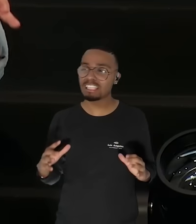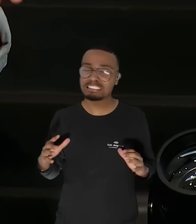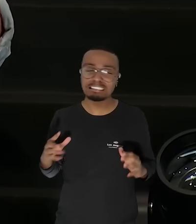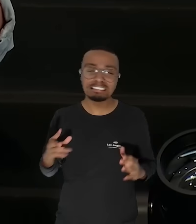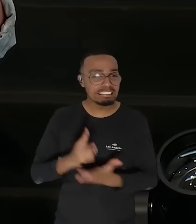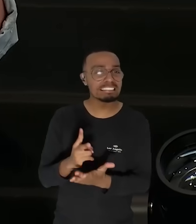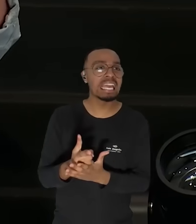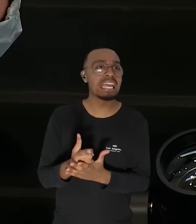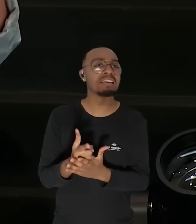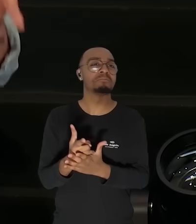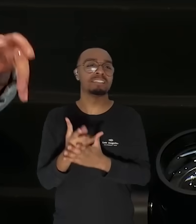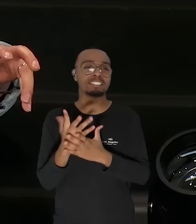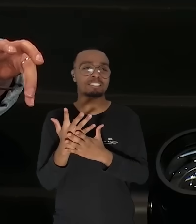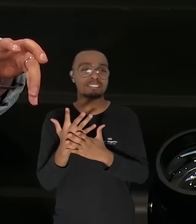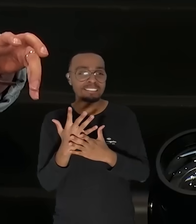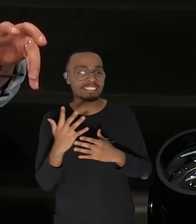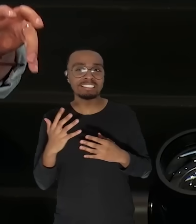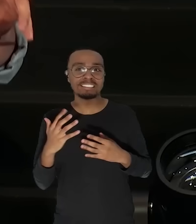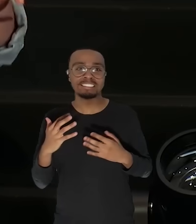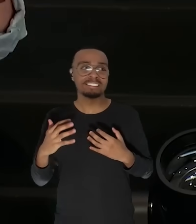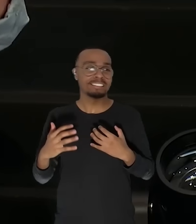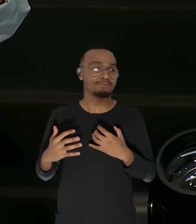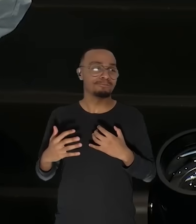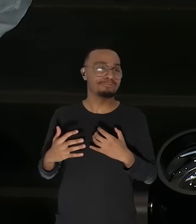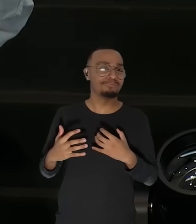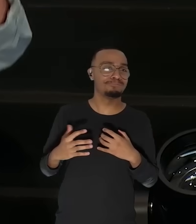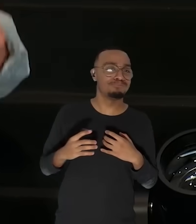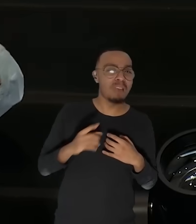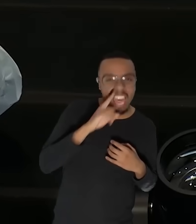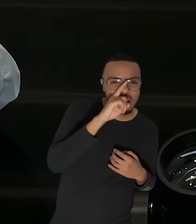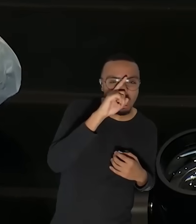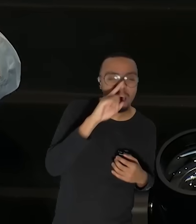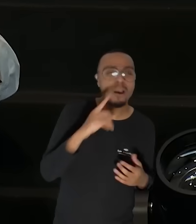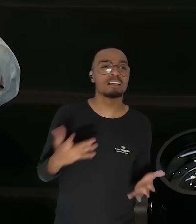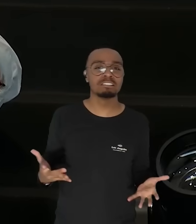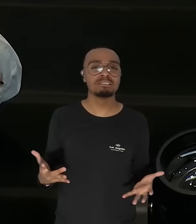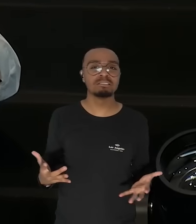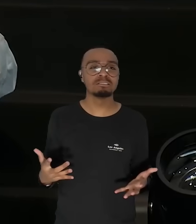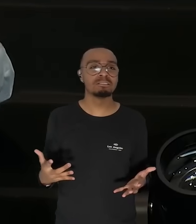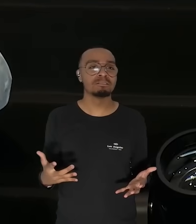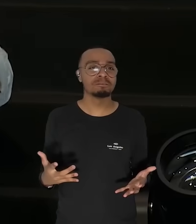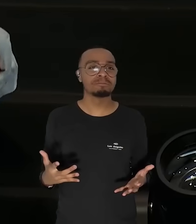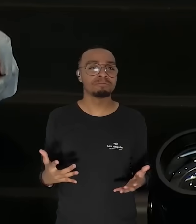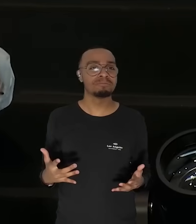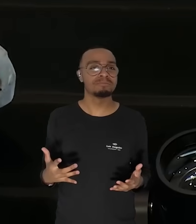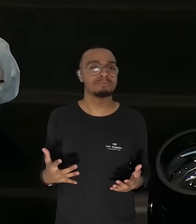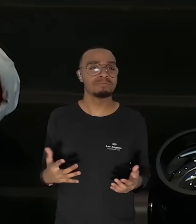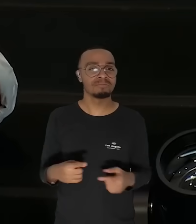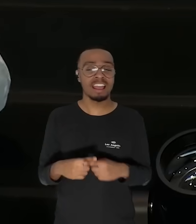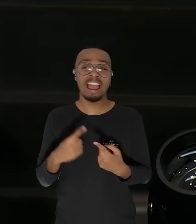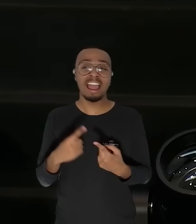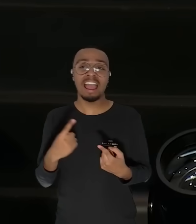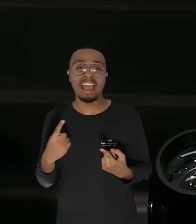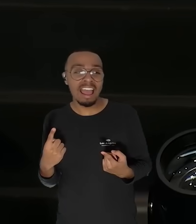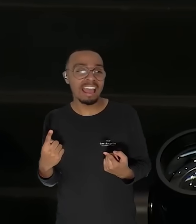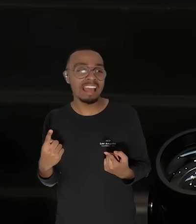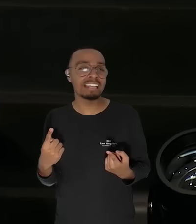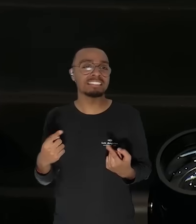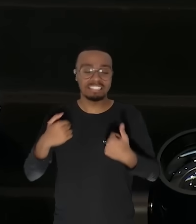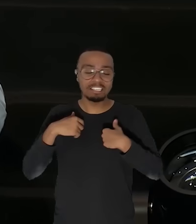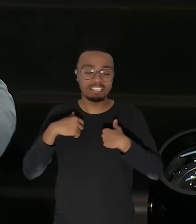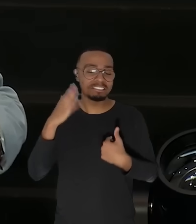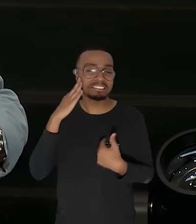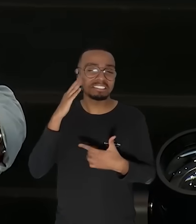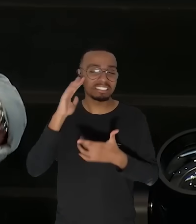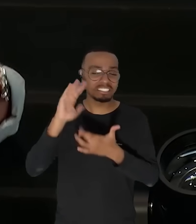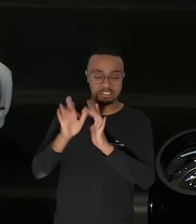vida. Eu estou sendo ameaçado. Eu não consigo administrar, mas eu sei que na hora certa Ele vai vir. E